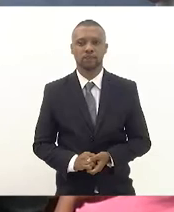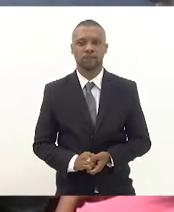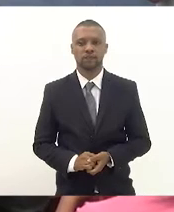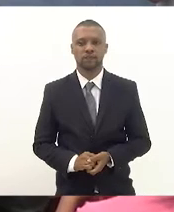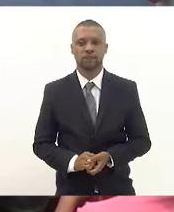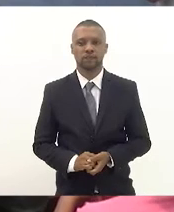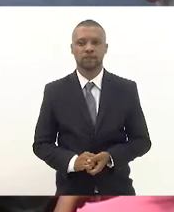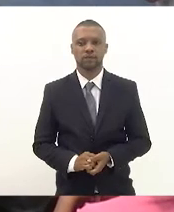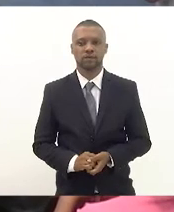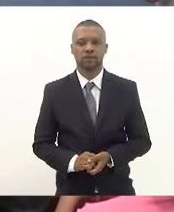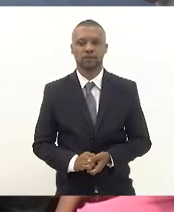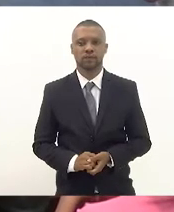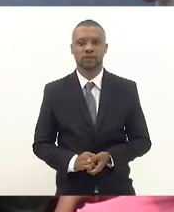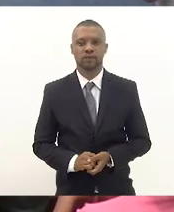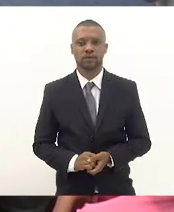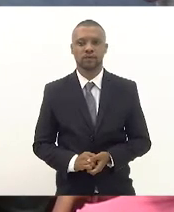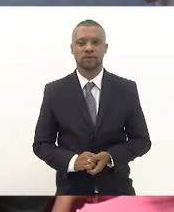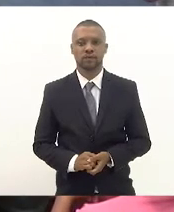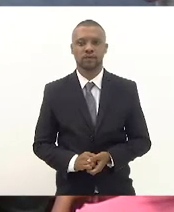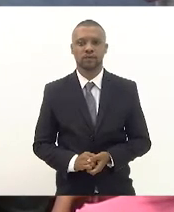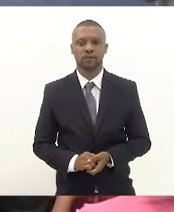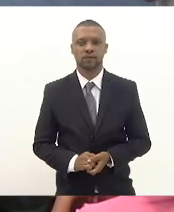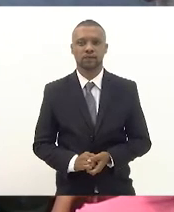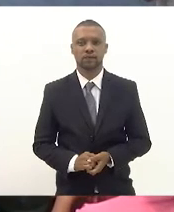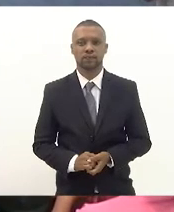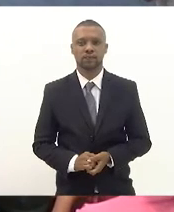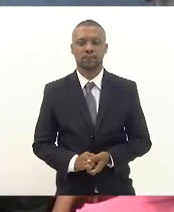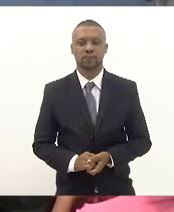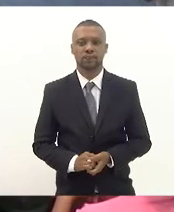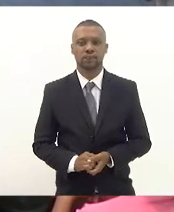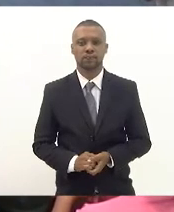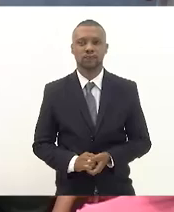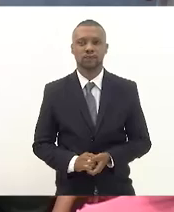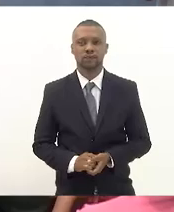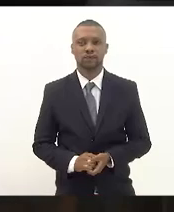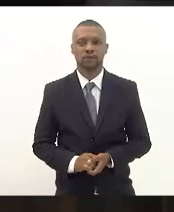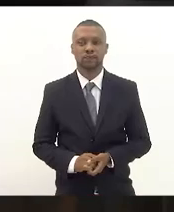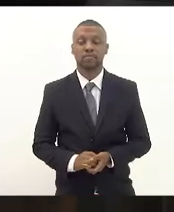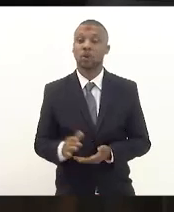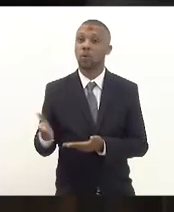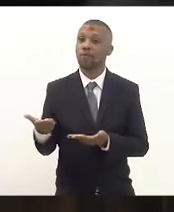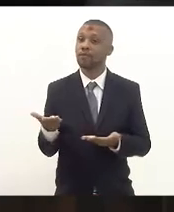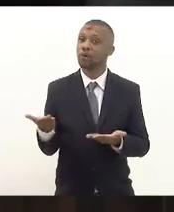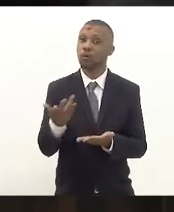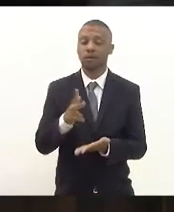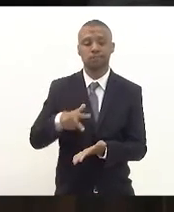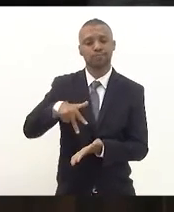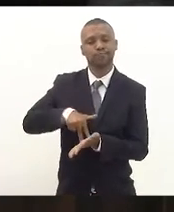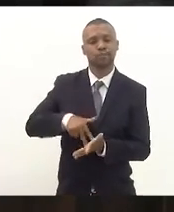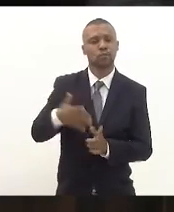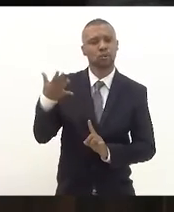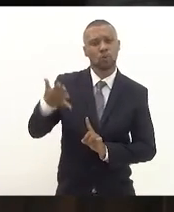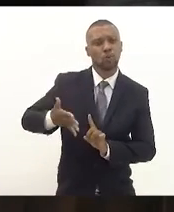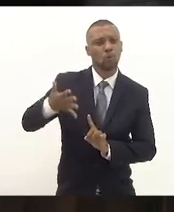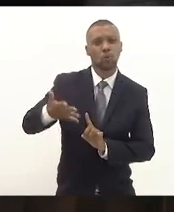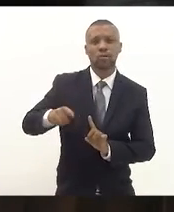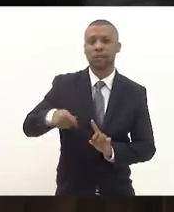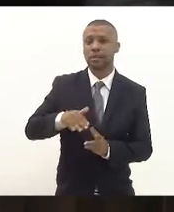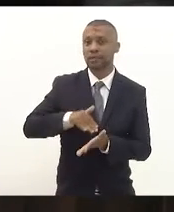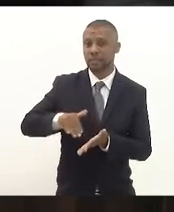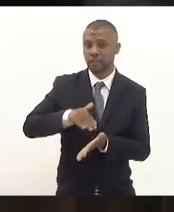e assim convido para fazer uso da palavra o secretário